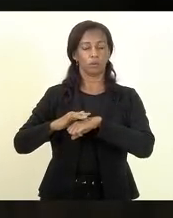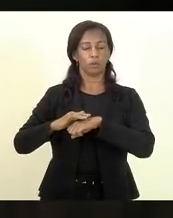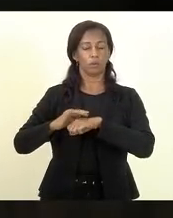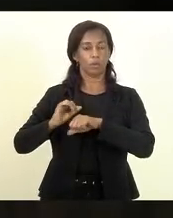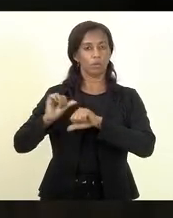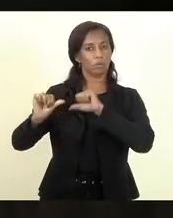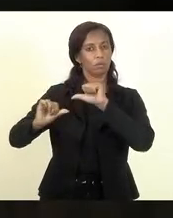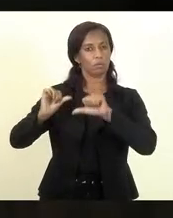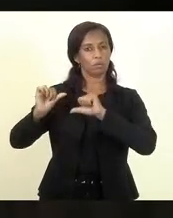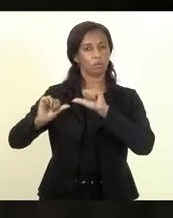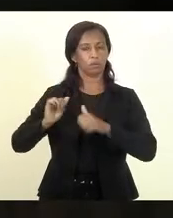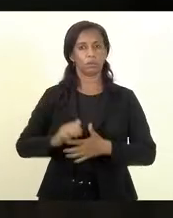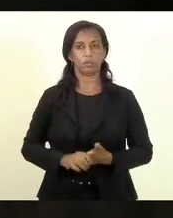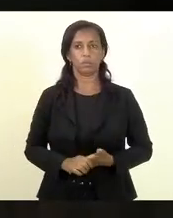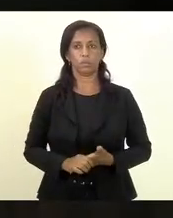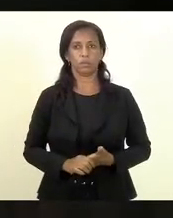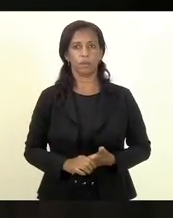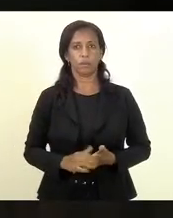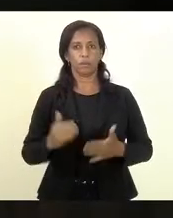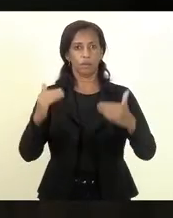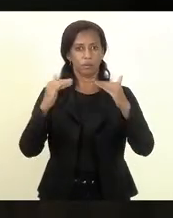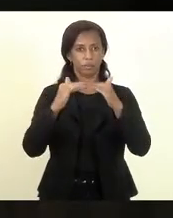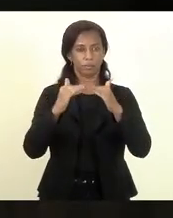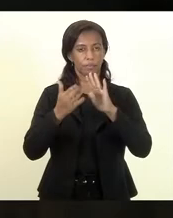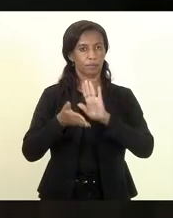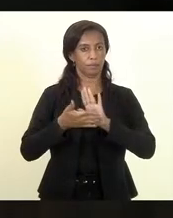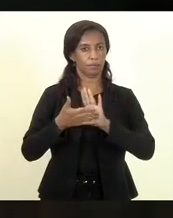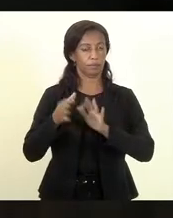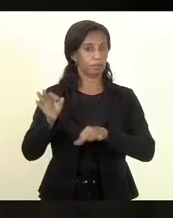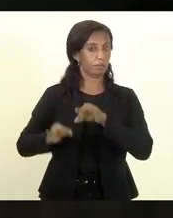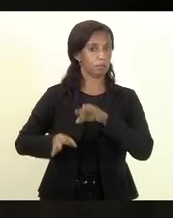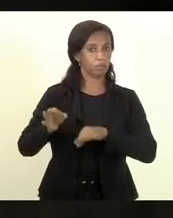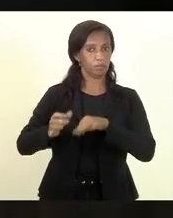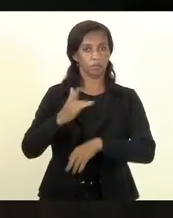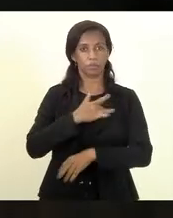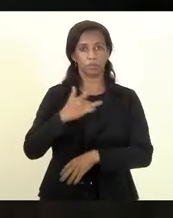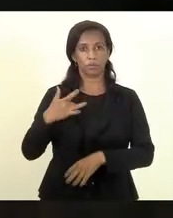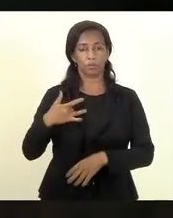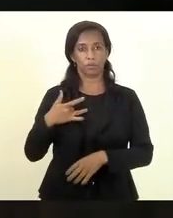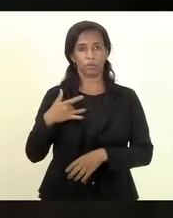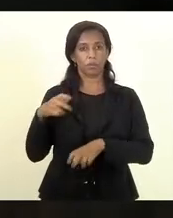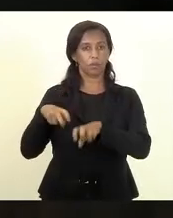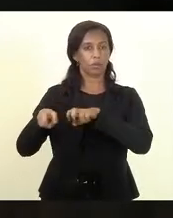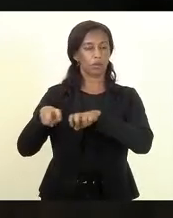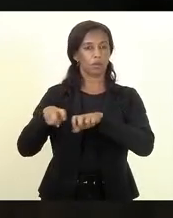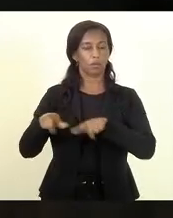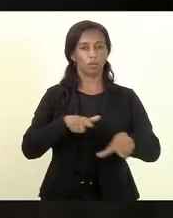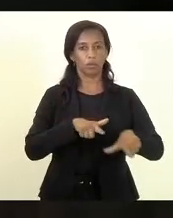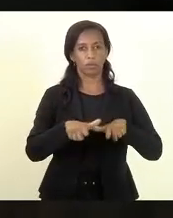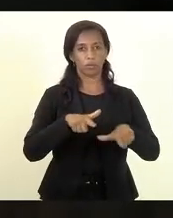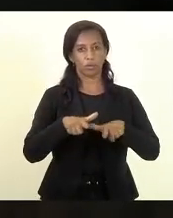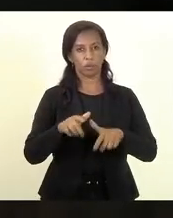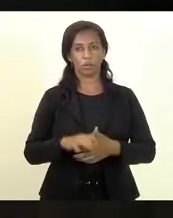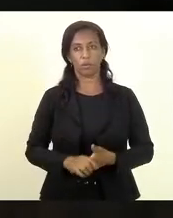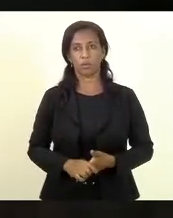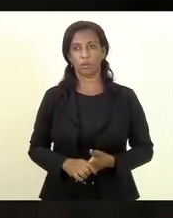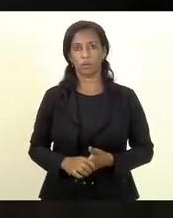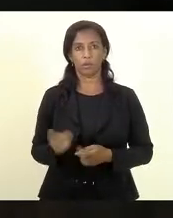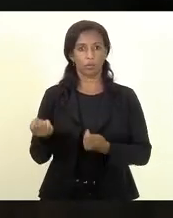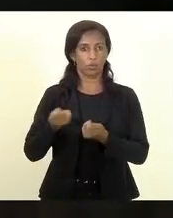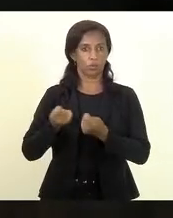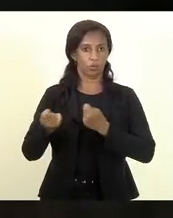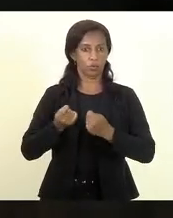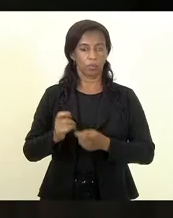providências. Pendendo de pareceres das comissões de Constituição e Justiça, de Saúde, de Transporte, Trabalho, de